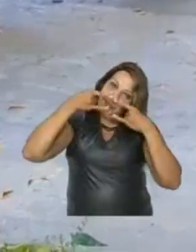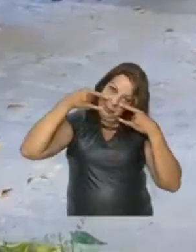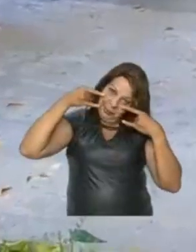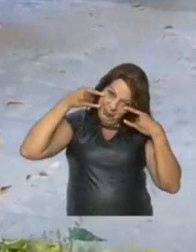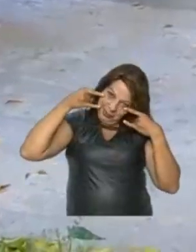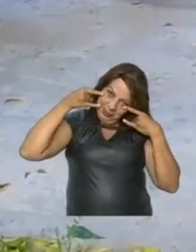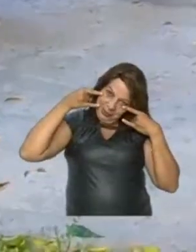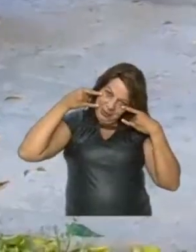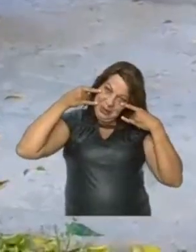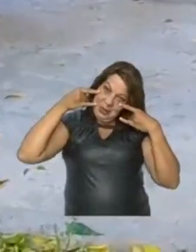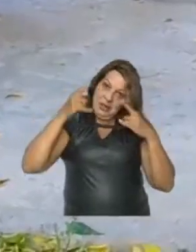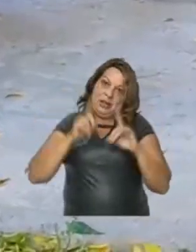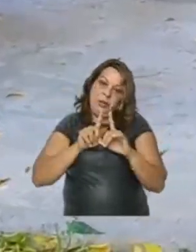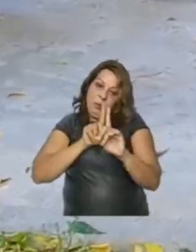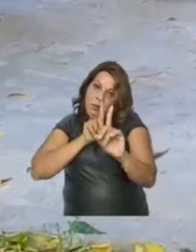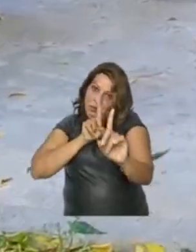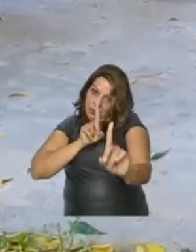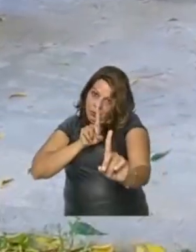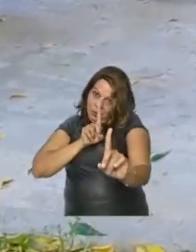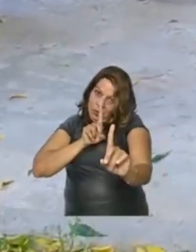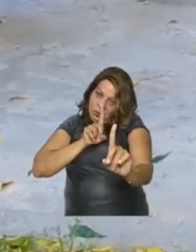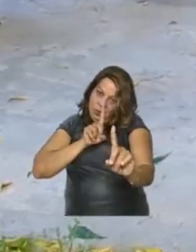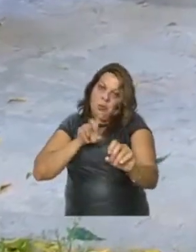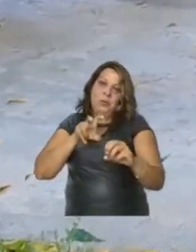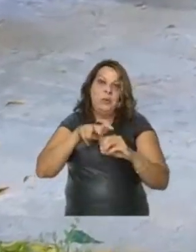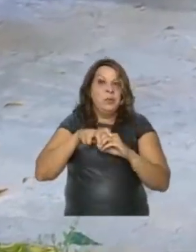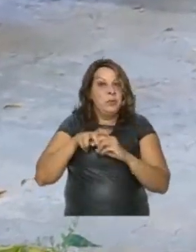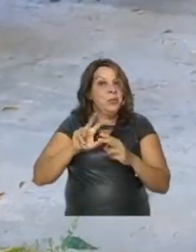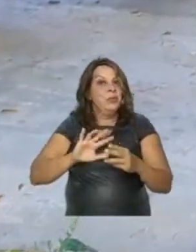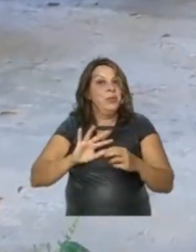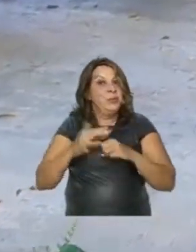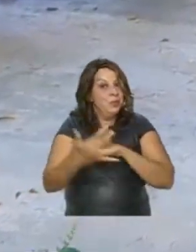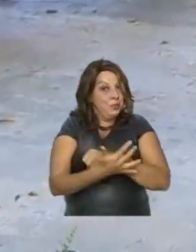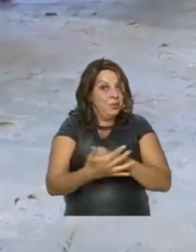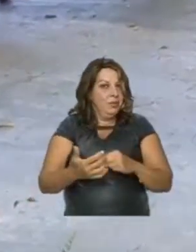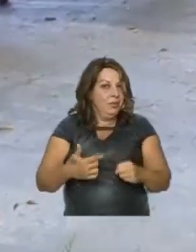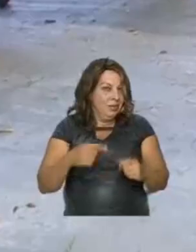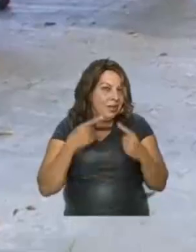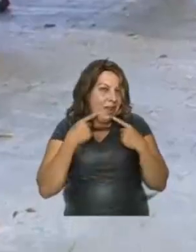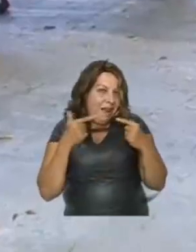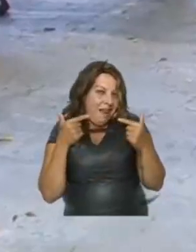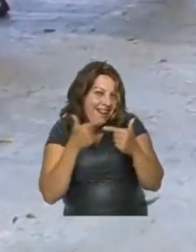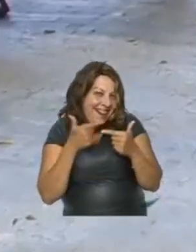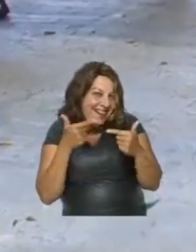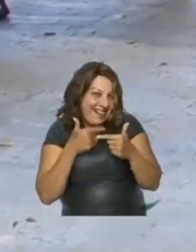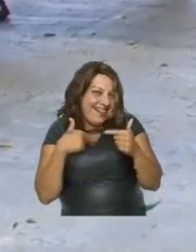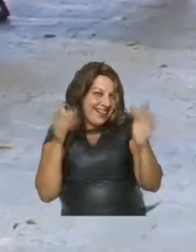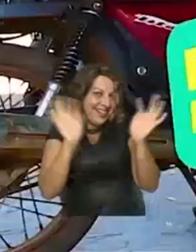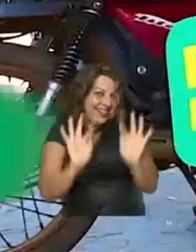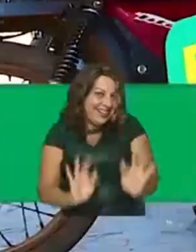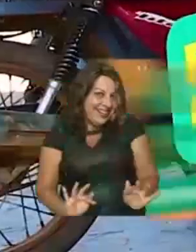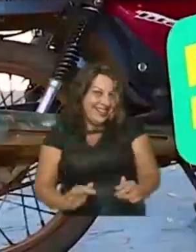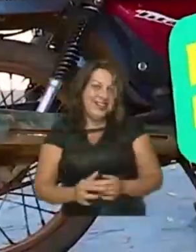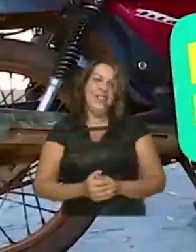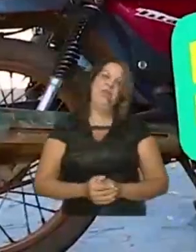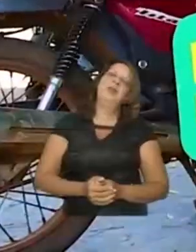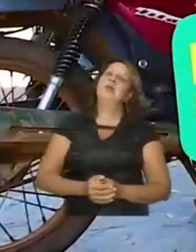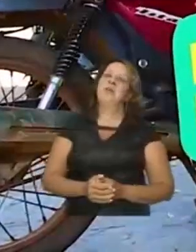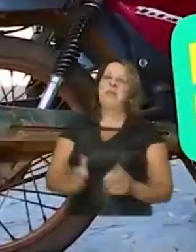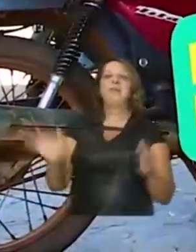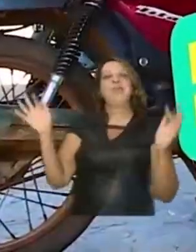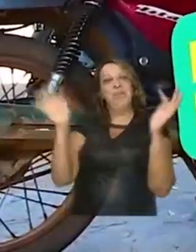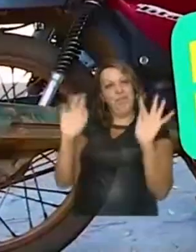claro que a gente tá mantendo o distanciamento por conta da Covid. Seu Francisco tá sorrindo, então tá feliz, não é? Fiquei